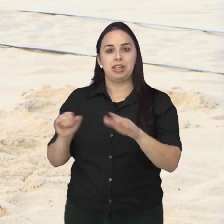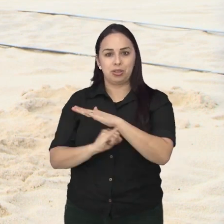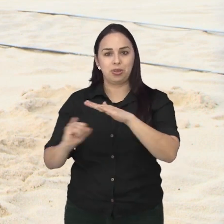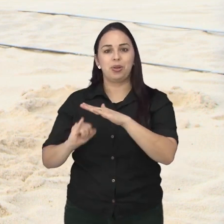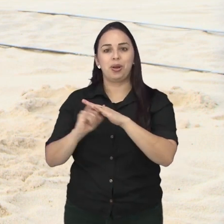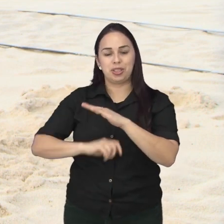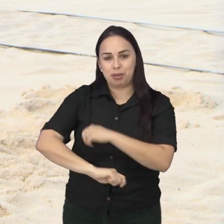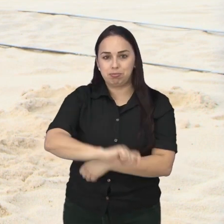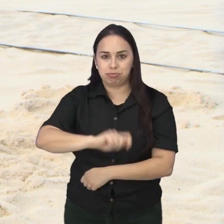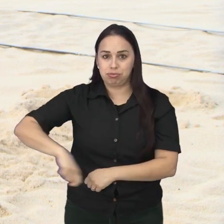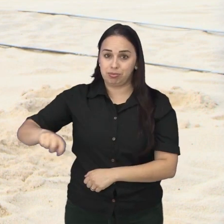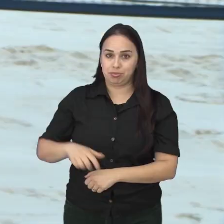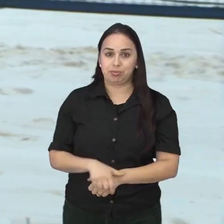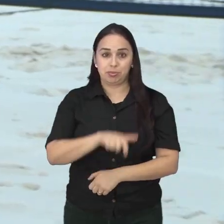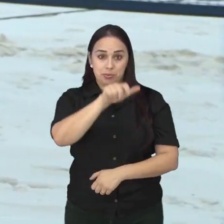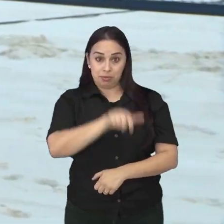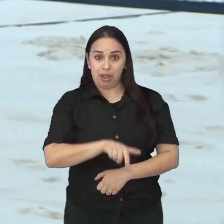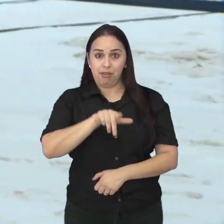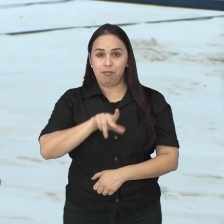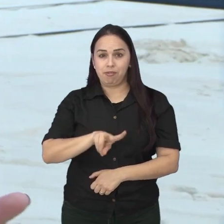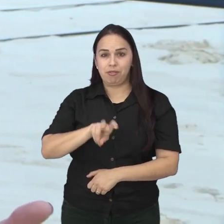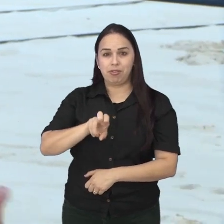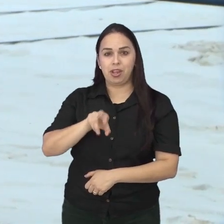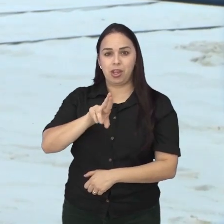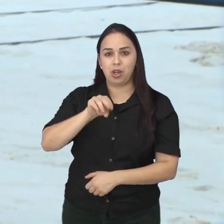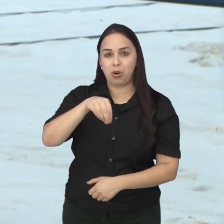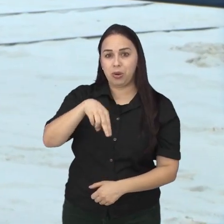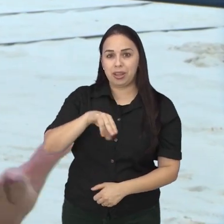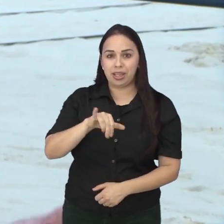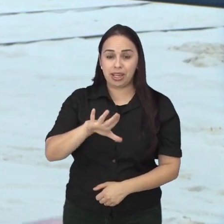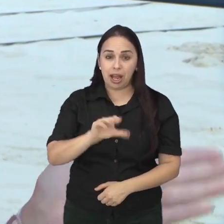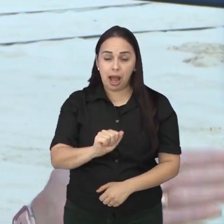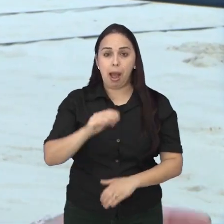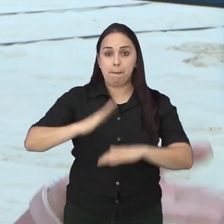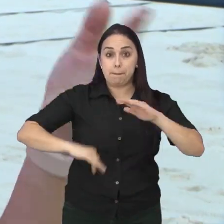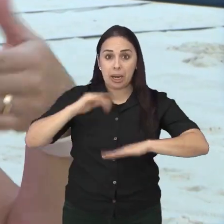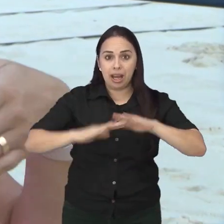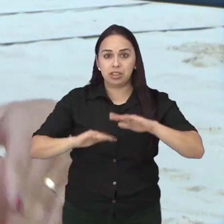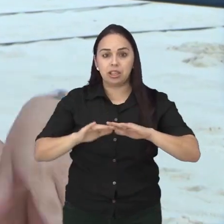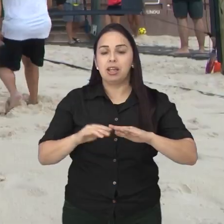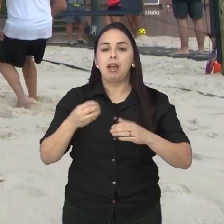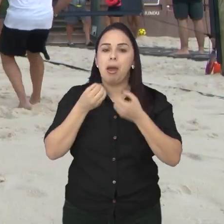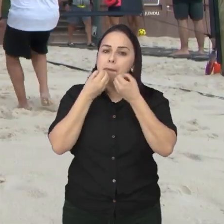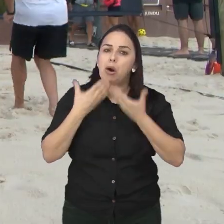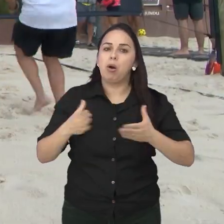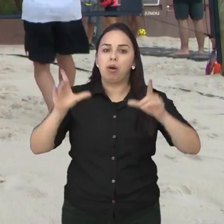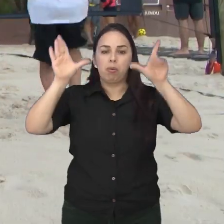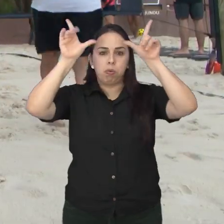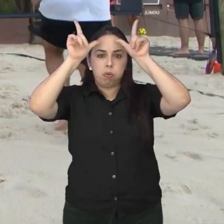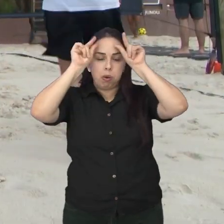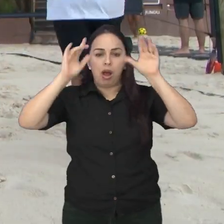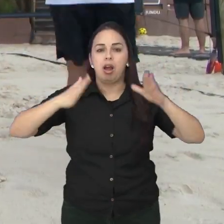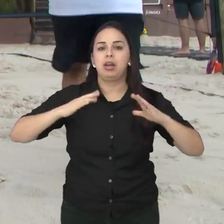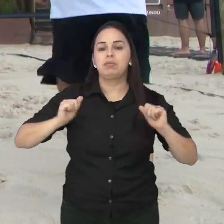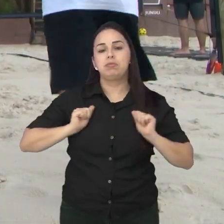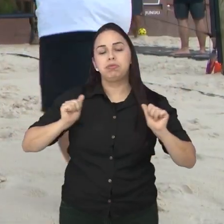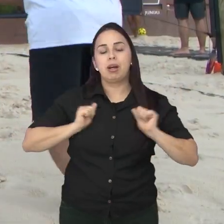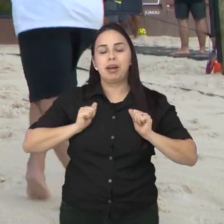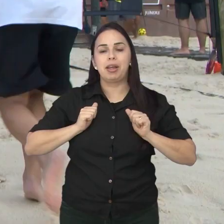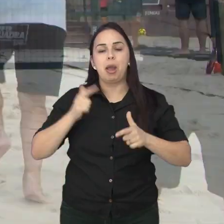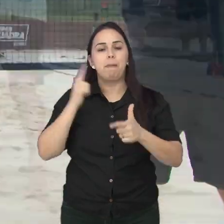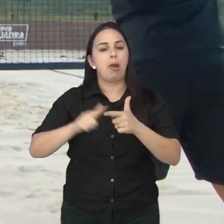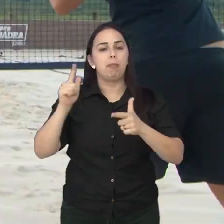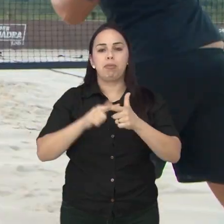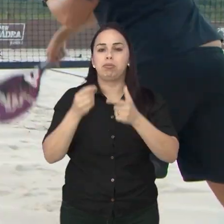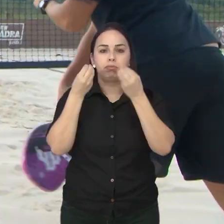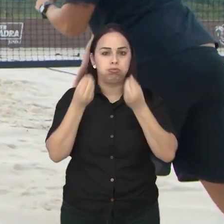me tornar um instrutor de beach tennis. Já para a Verônica, a prática do esporte funciona como uma válvula de escape para